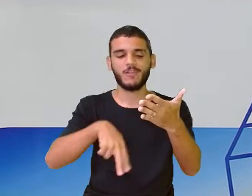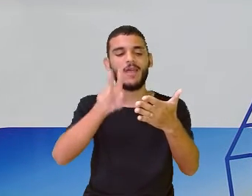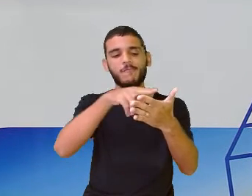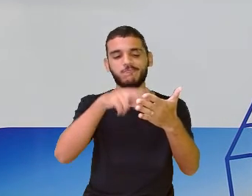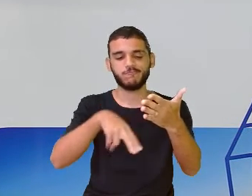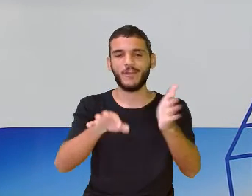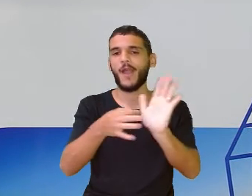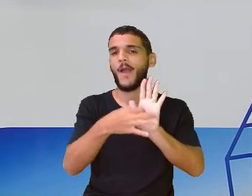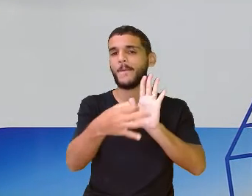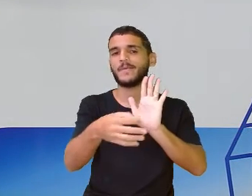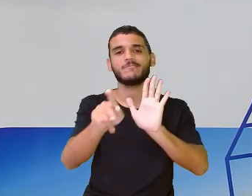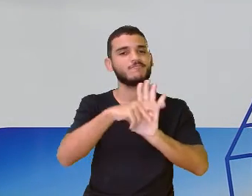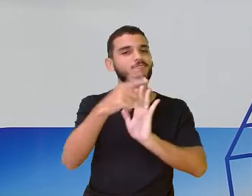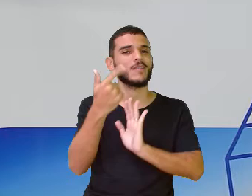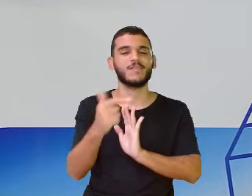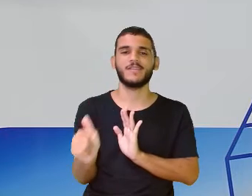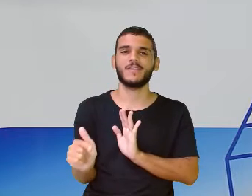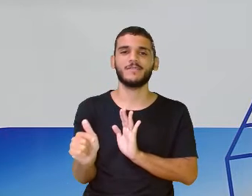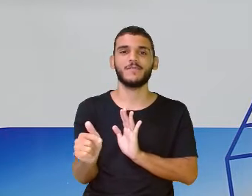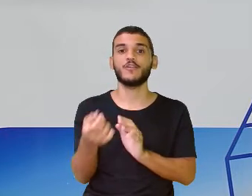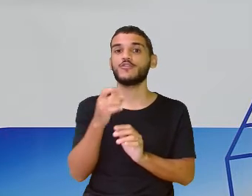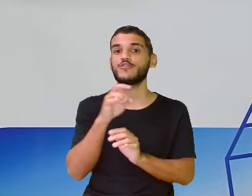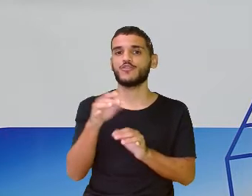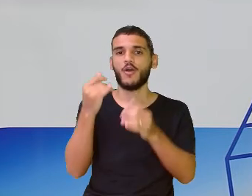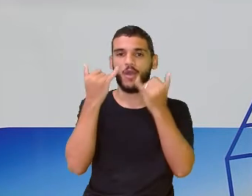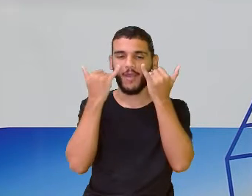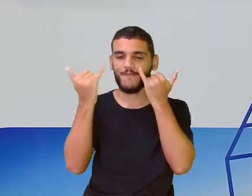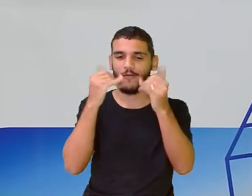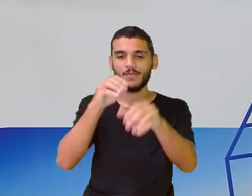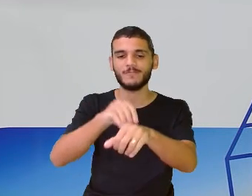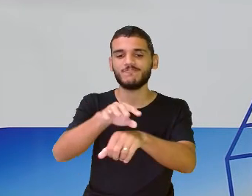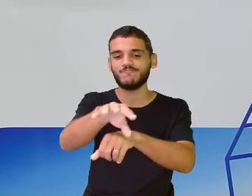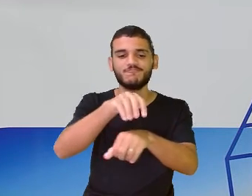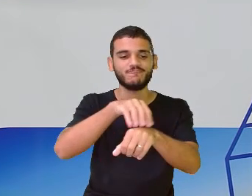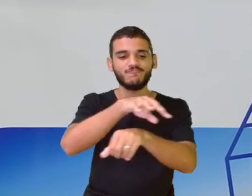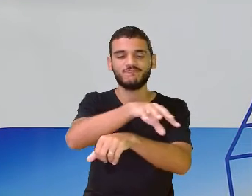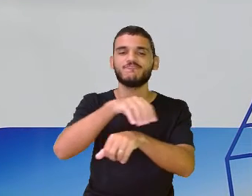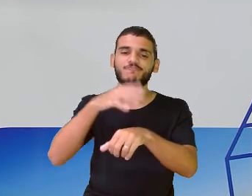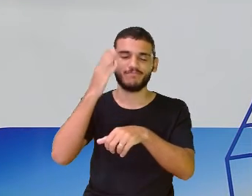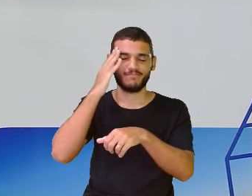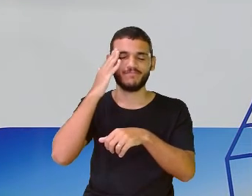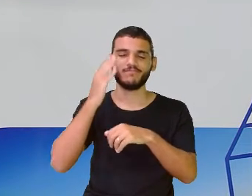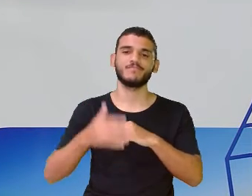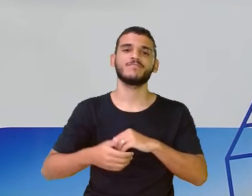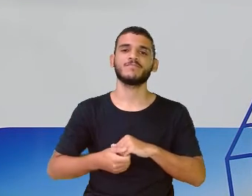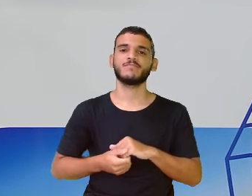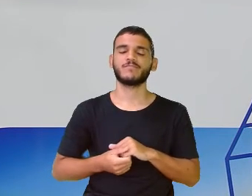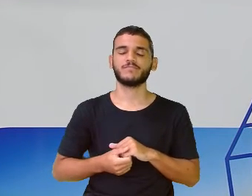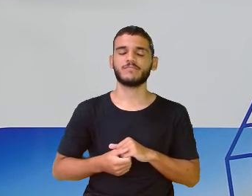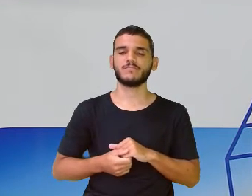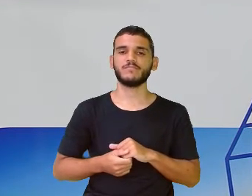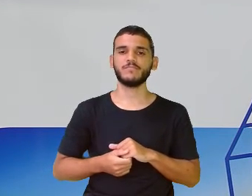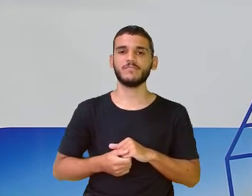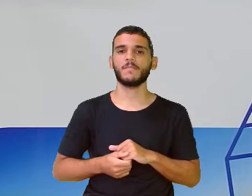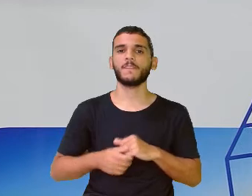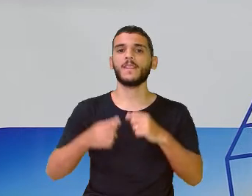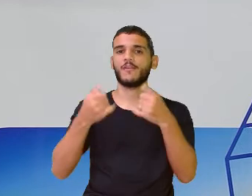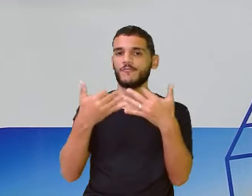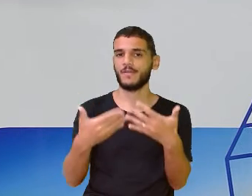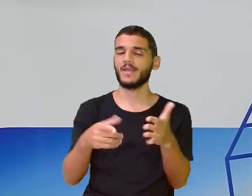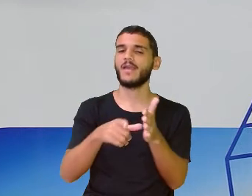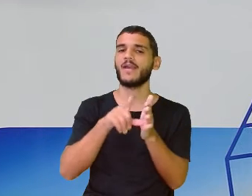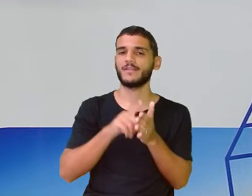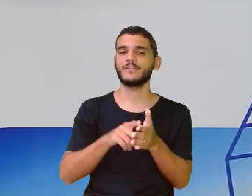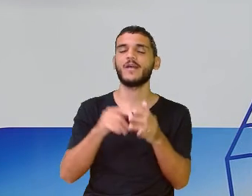a informação. Então, está aí uma grande diferença entre notícia e reportagem. Como eu acabei de dizer, ó,